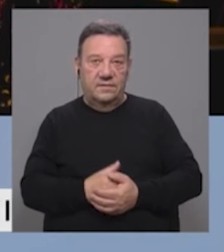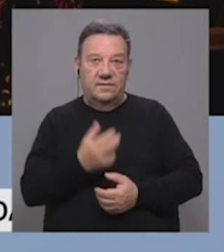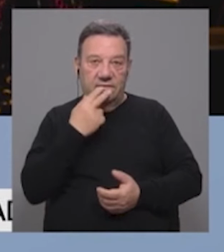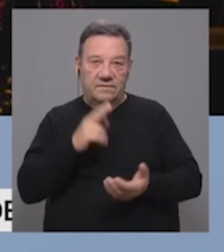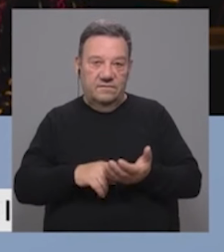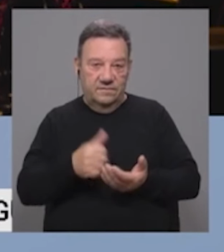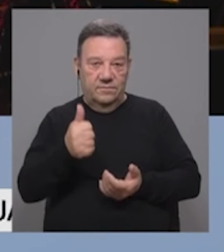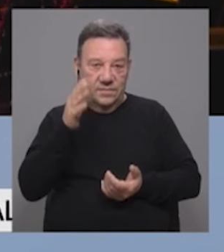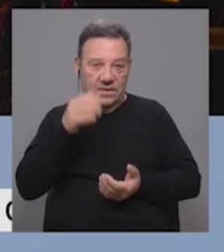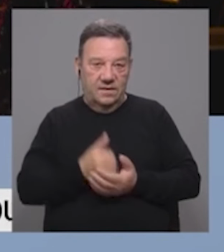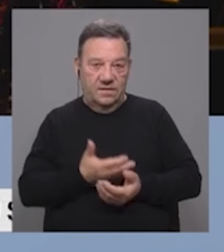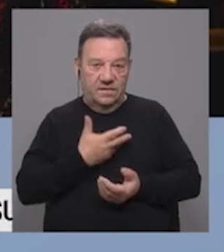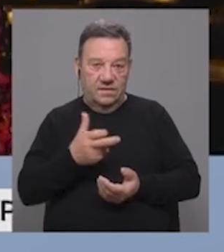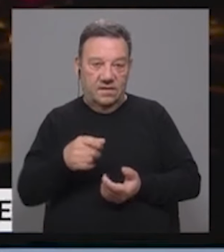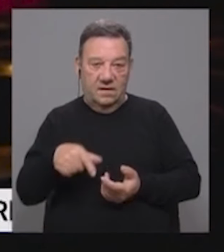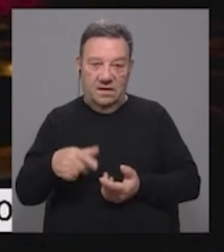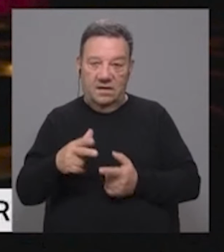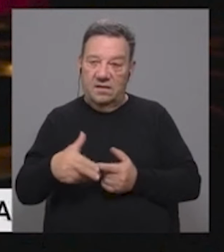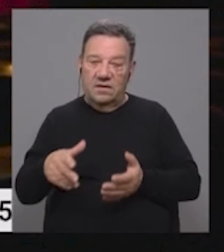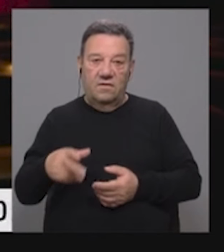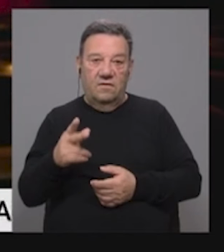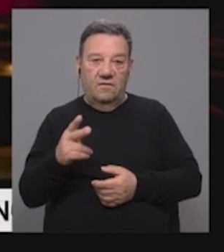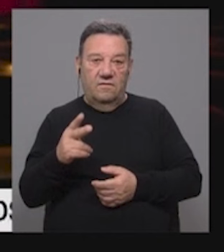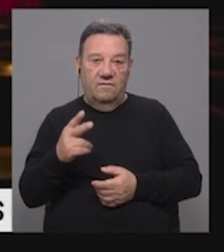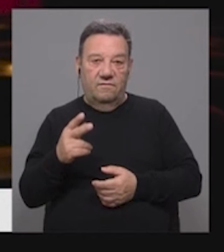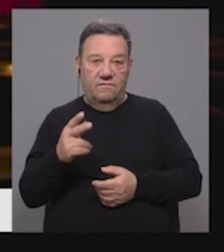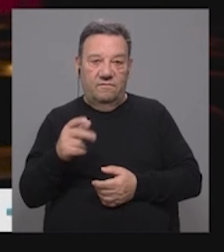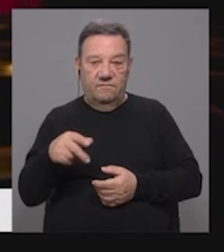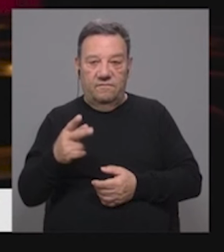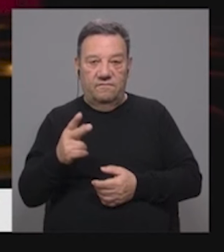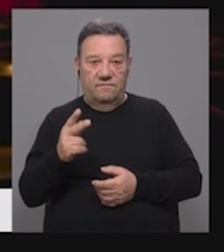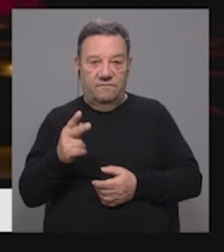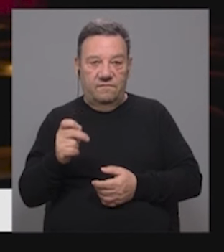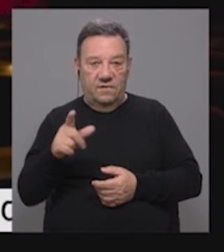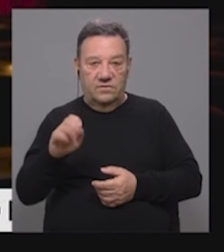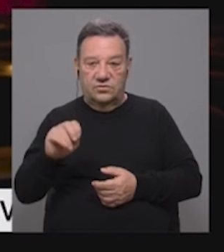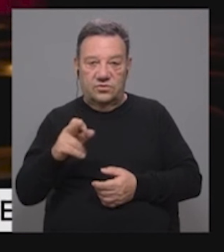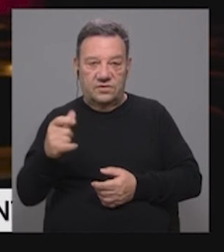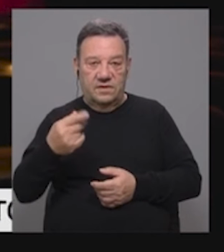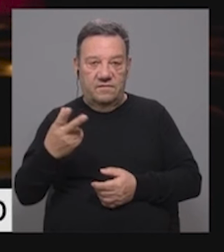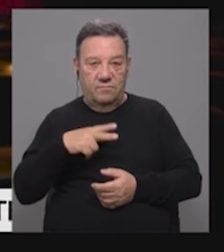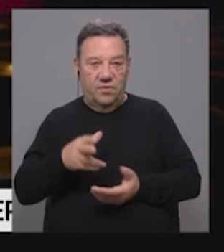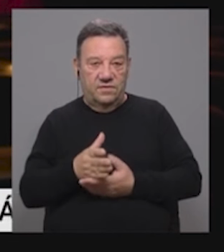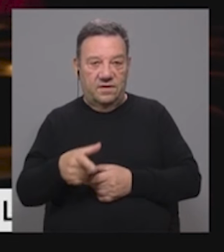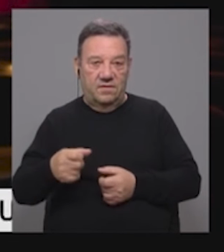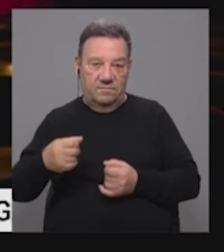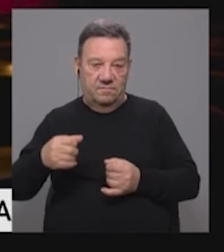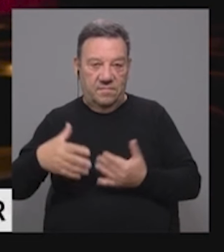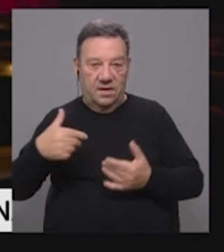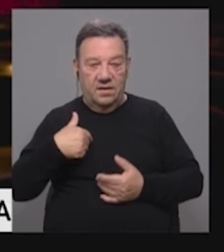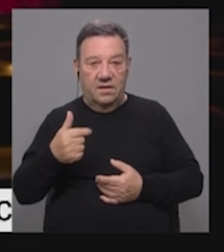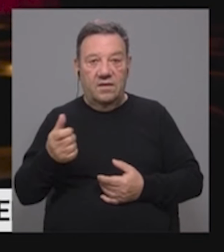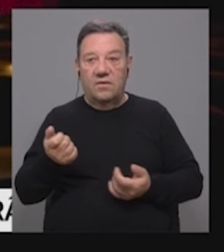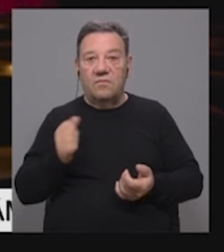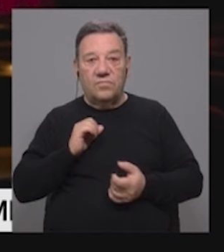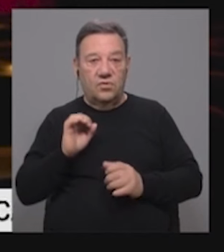Verdade, boa tarde, Dina. É a estreia da Valdo Sousa TV aqui no Portugal em Direto e a Valdo Sousa TV, que é um órgão